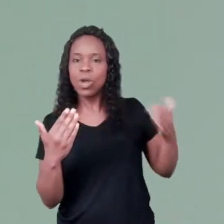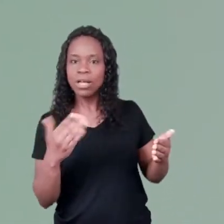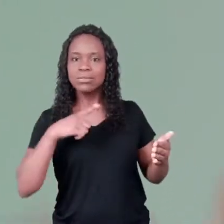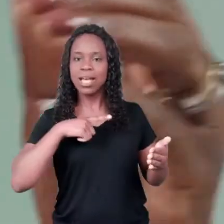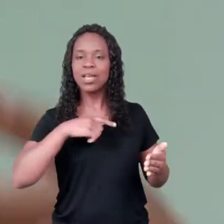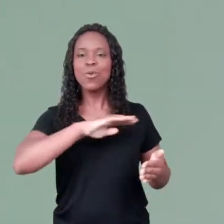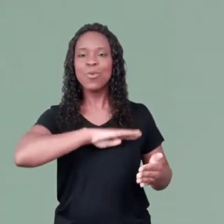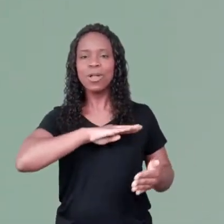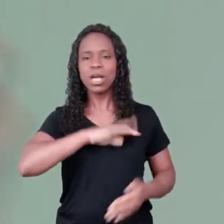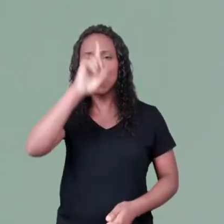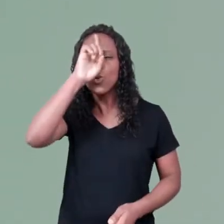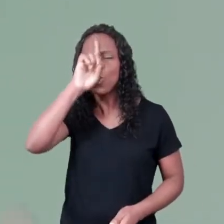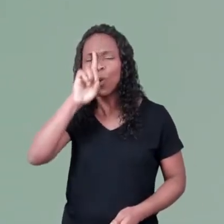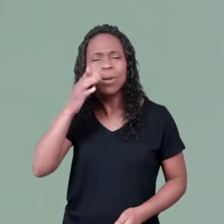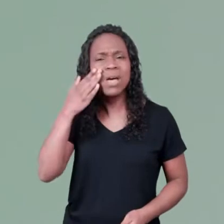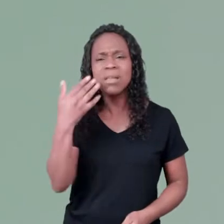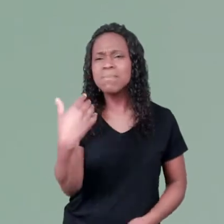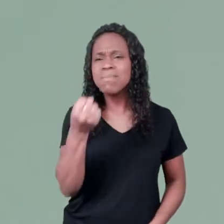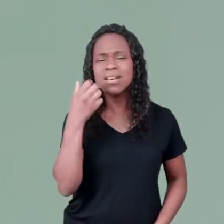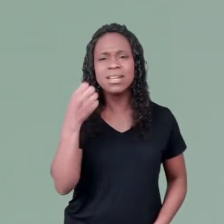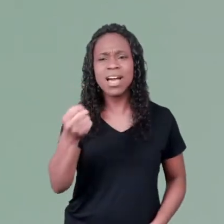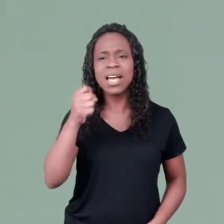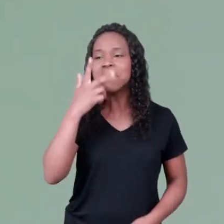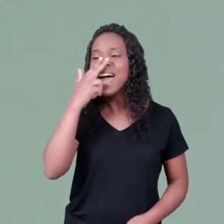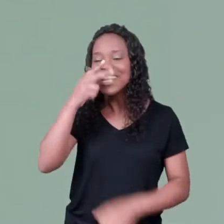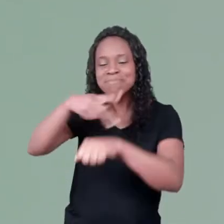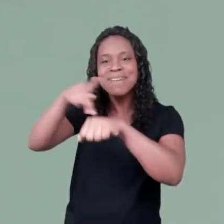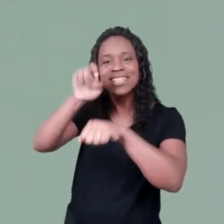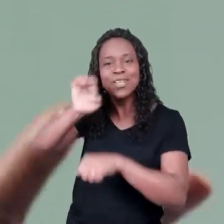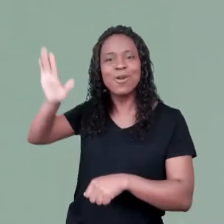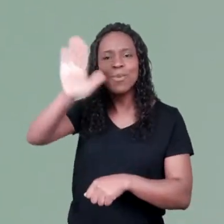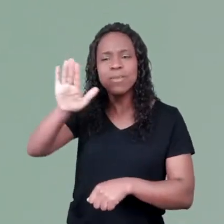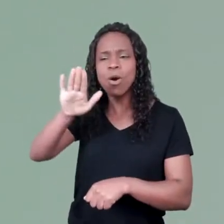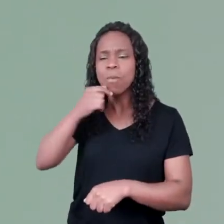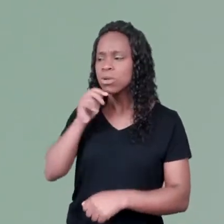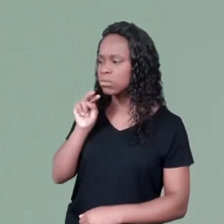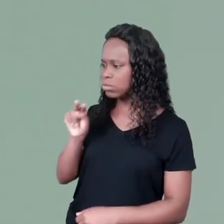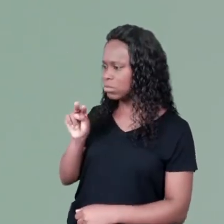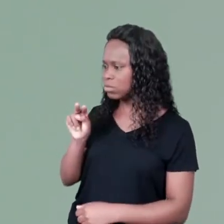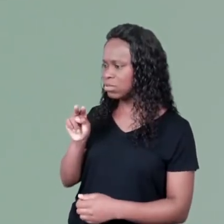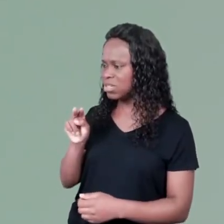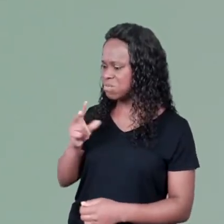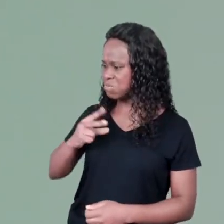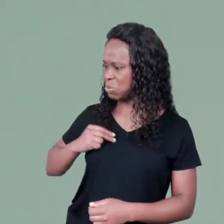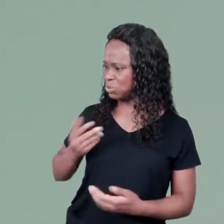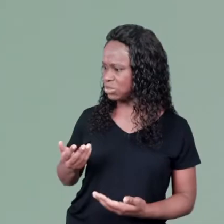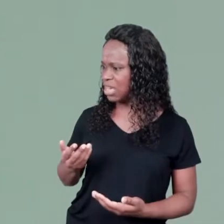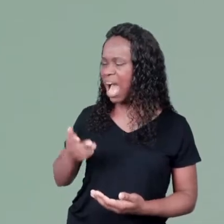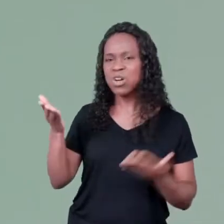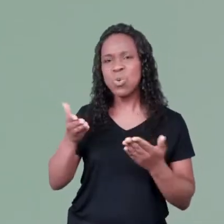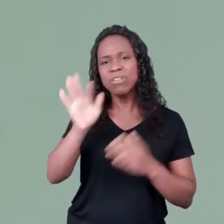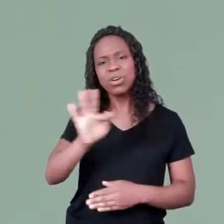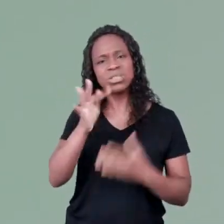do lado de um colega loiro, bem caucasiano mesmo, bem europeu, que virou para mim e falou: